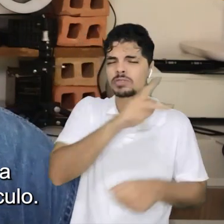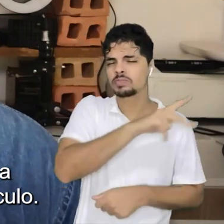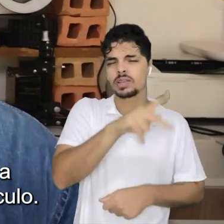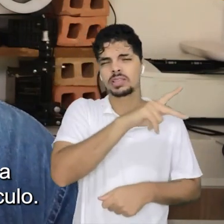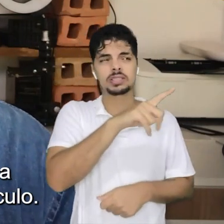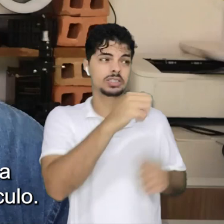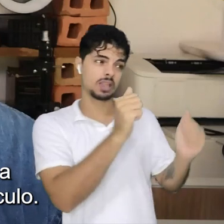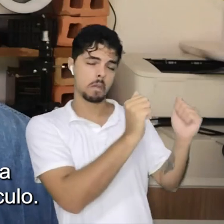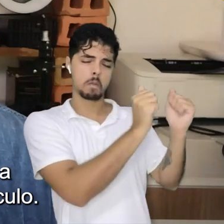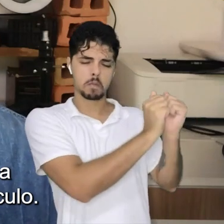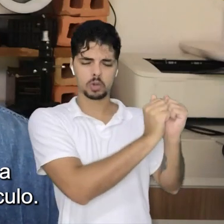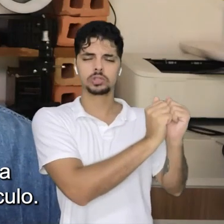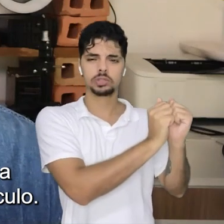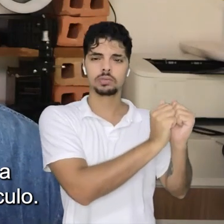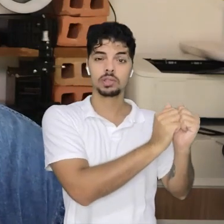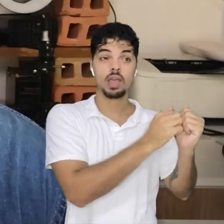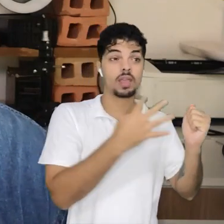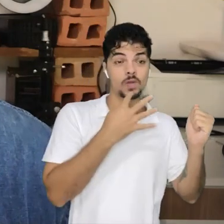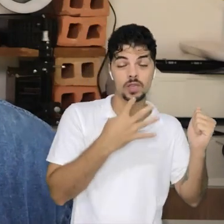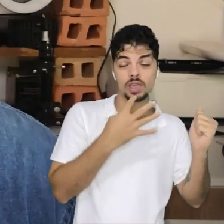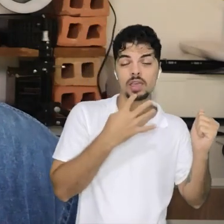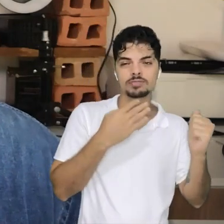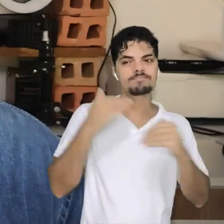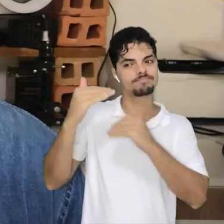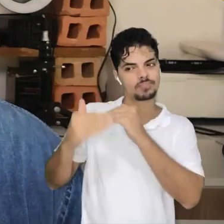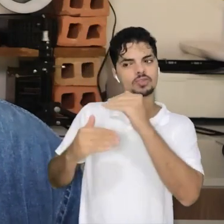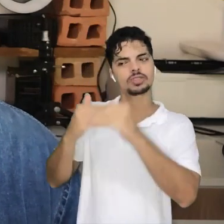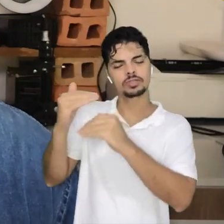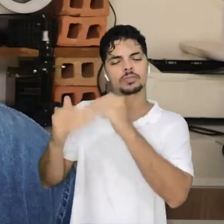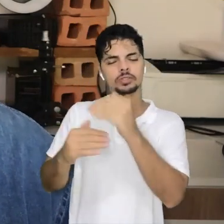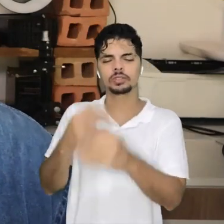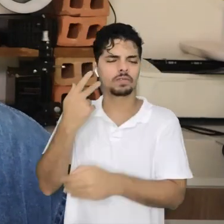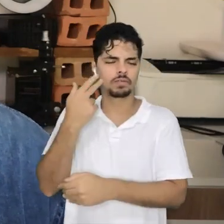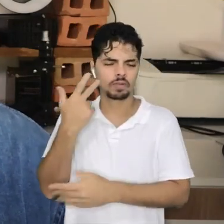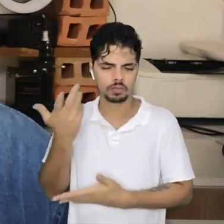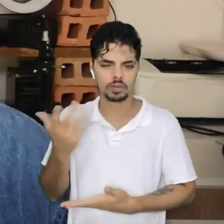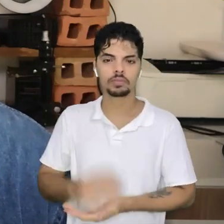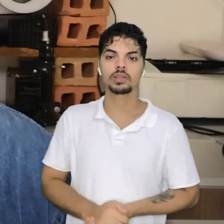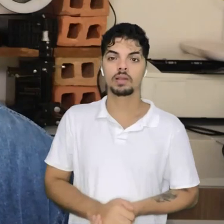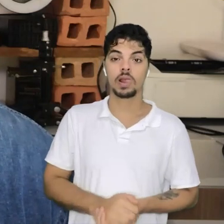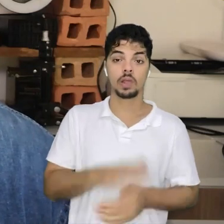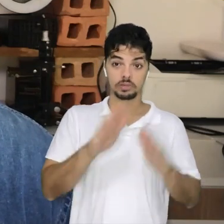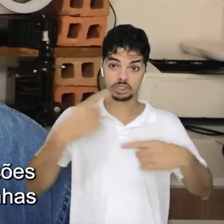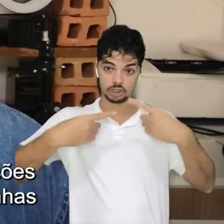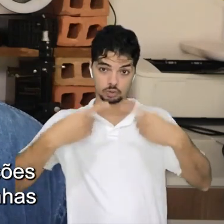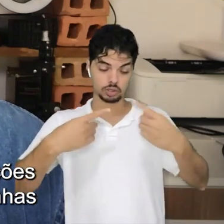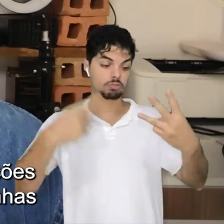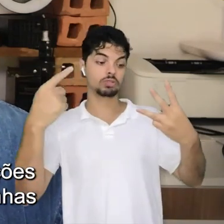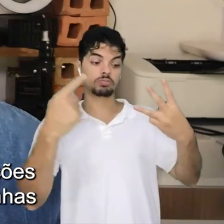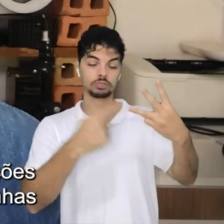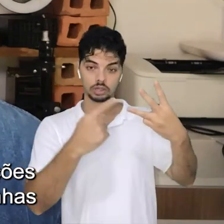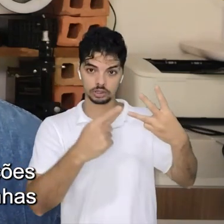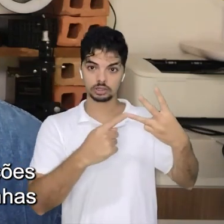e espaço que a história europeia tem o nosso currículo essa possibilidade de discussão leva ao ponto 3